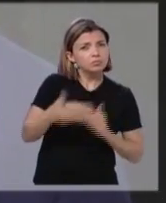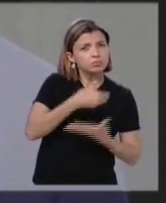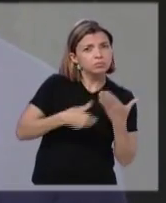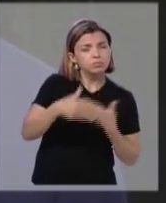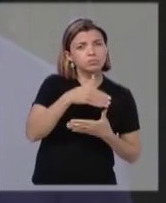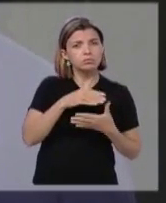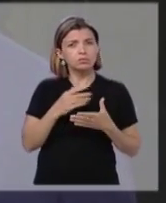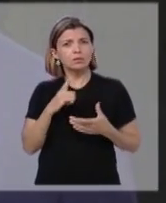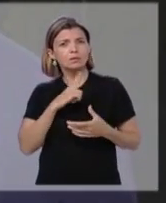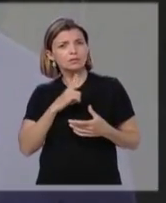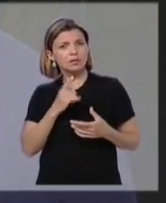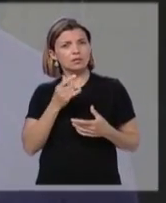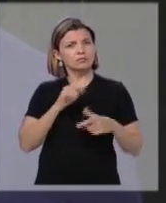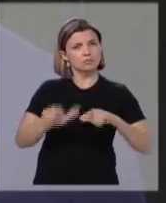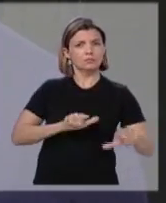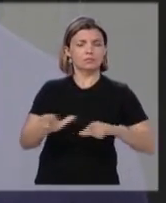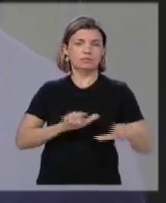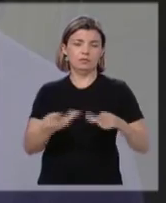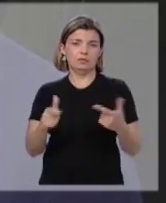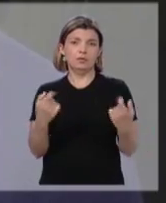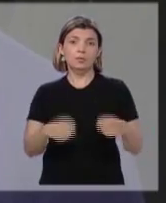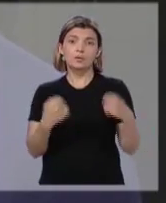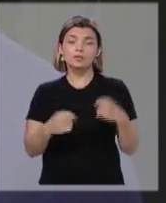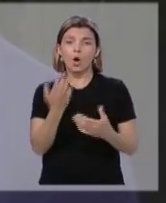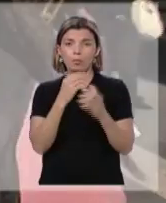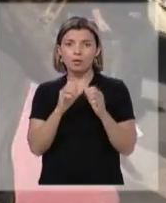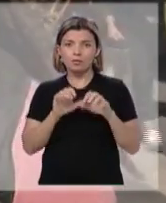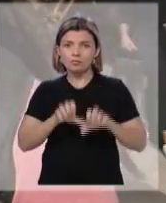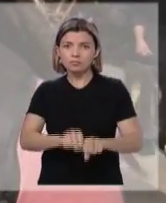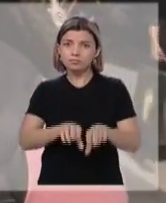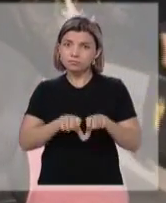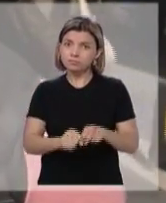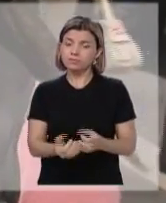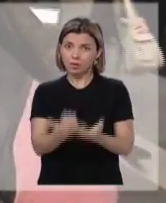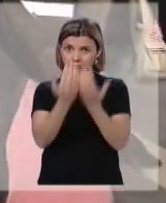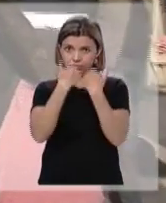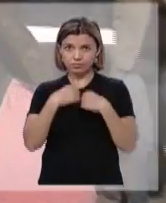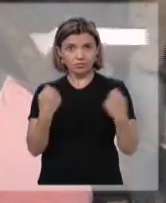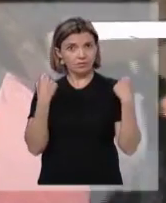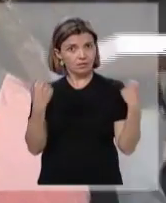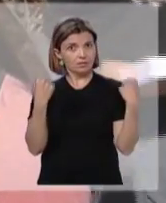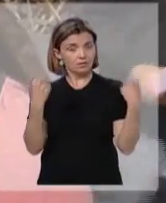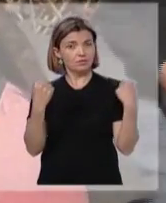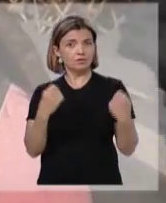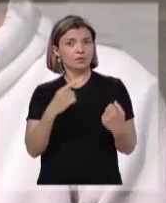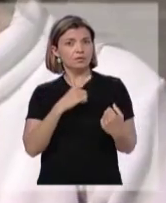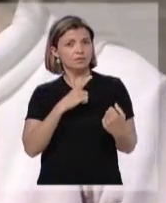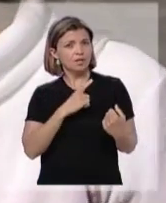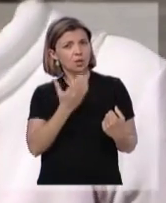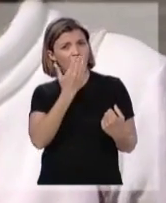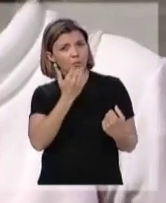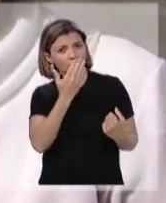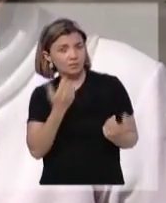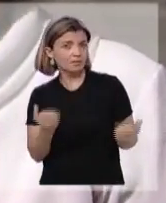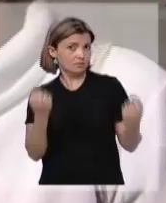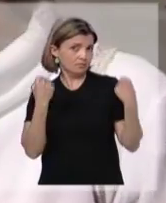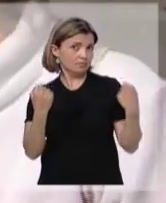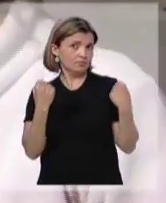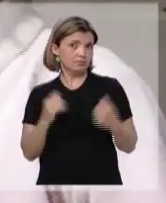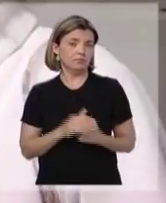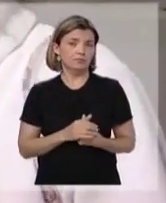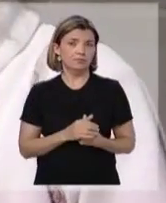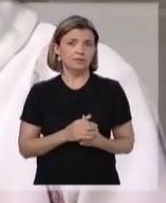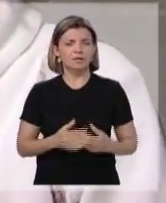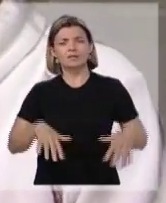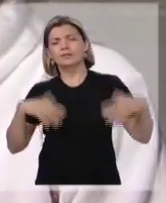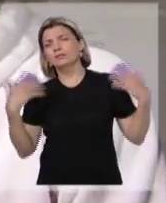de corpos ou partículas produzir o trabalho. Precisamos comer carboidrato para a produção de energia. Tem o consumo orgânico